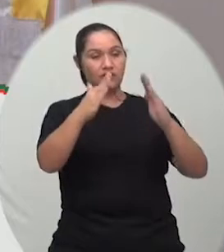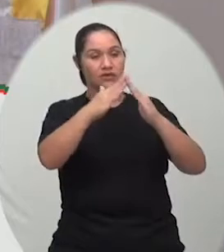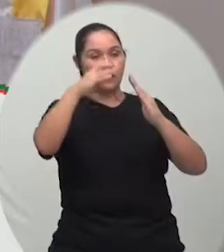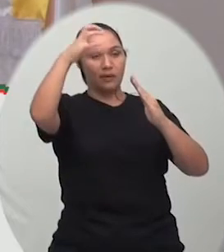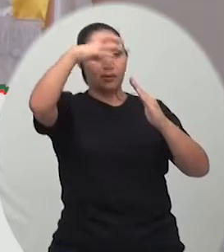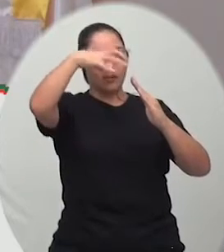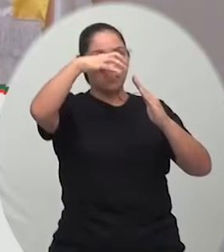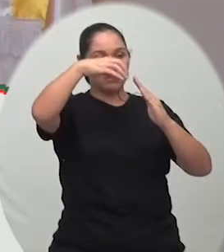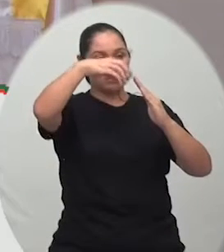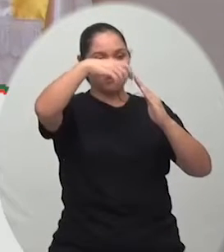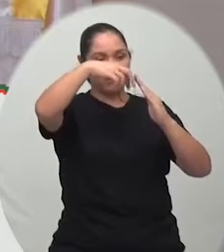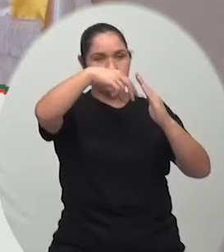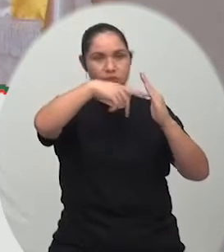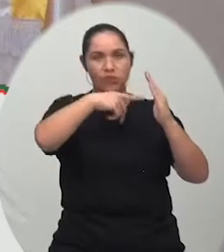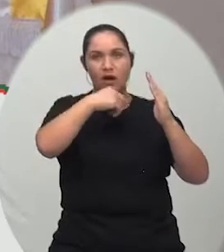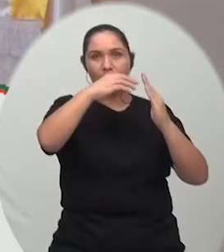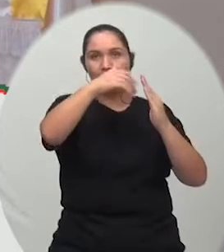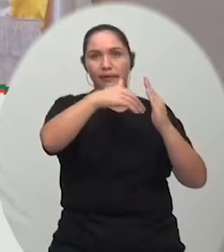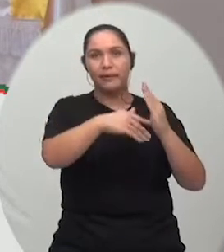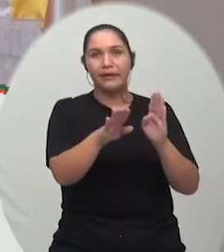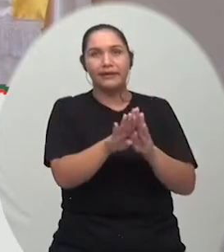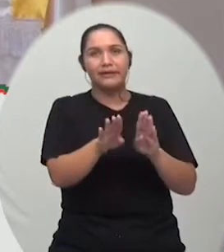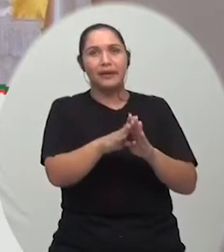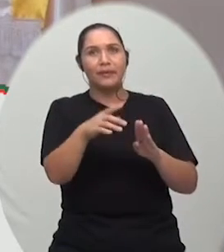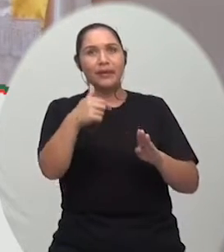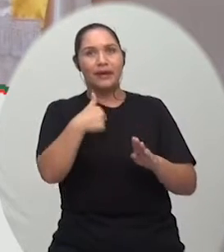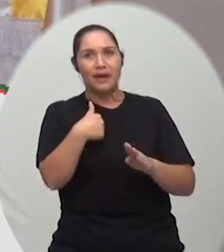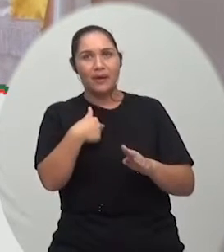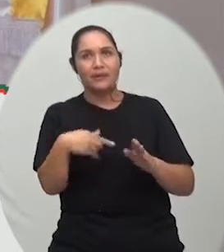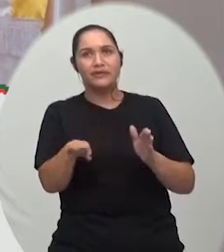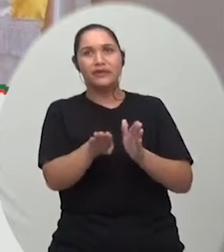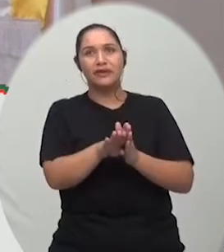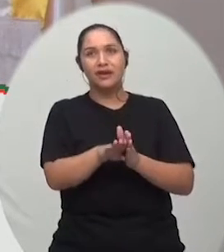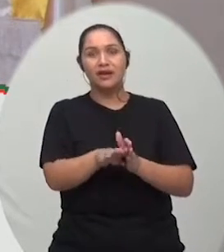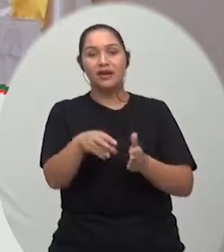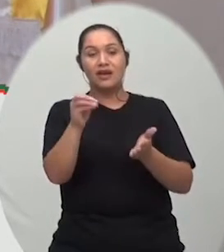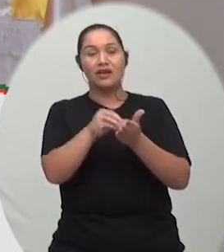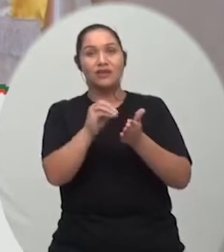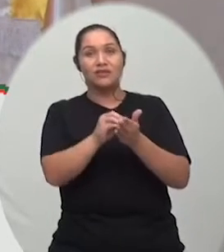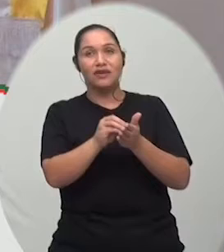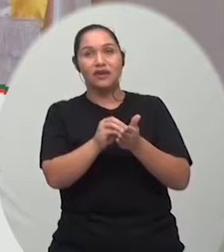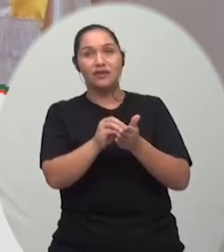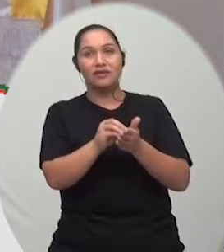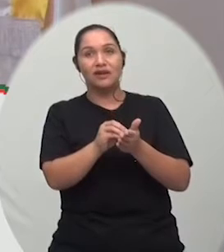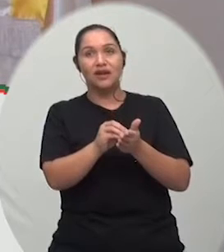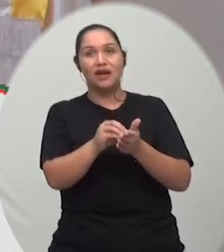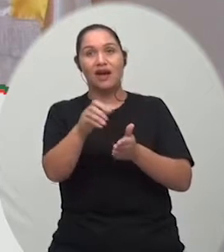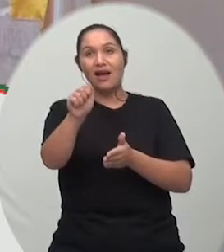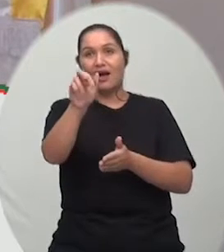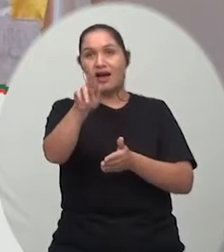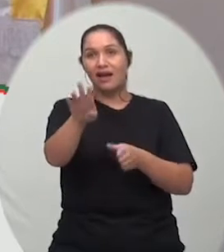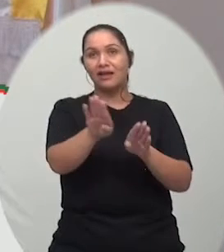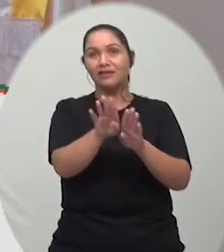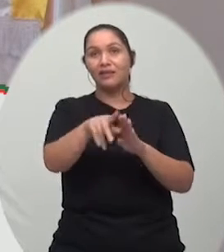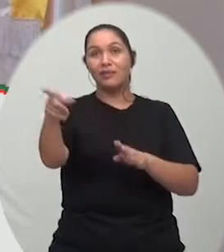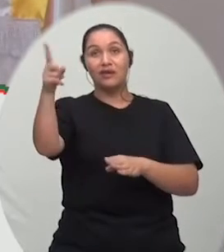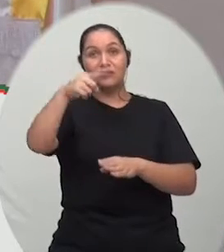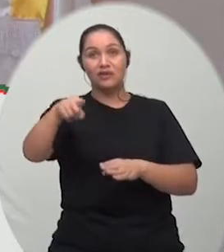A educação, ela tem que ter professores bons? Tem que ter, e lá tem, graças a Deus, professores